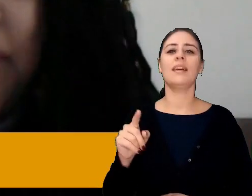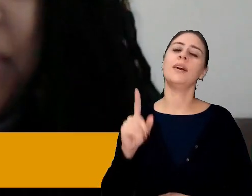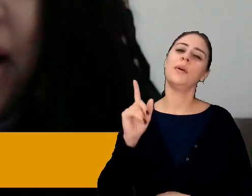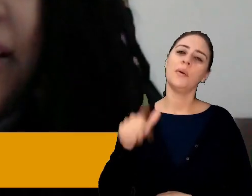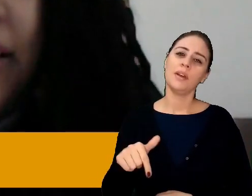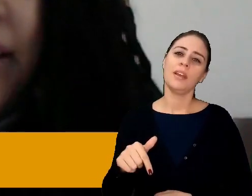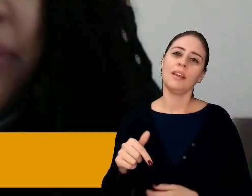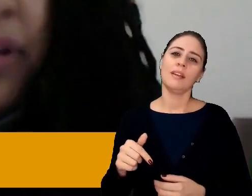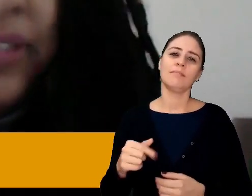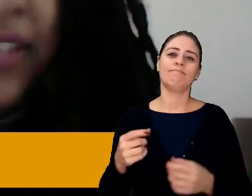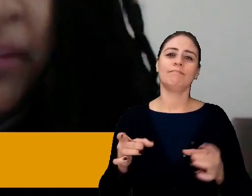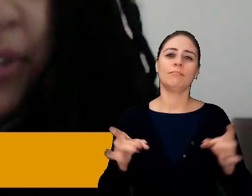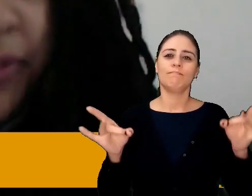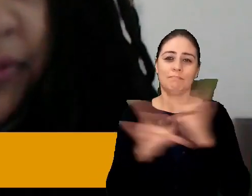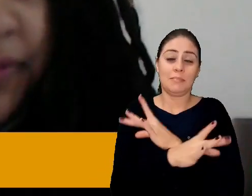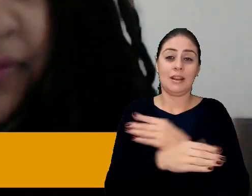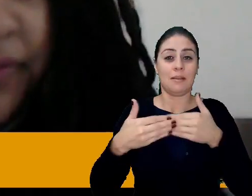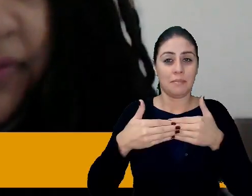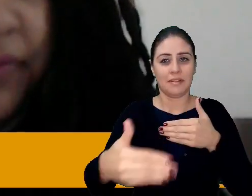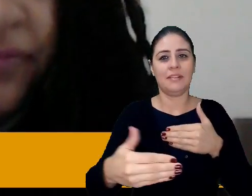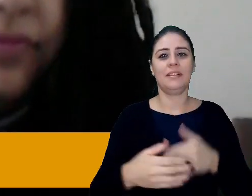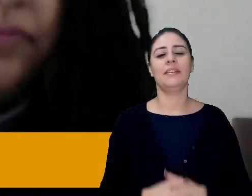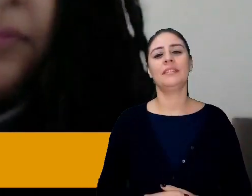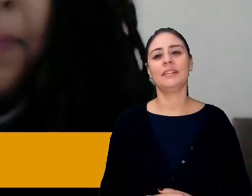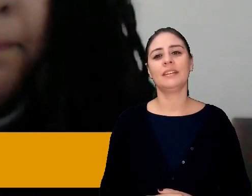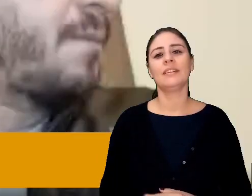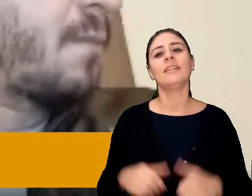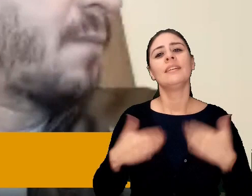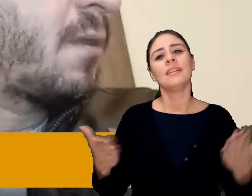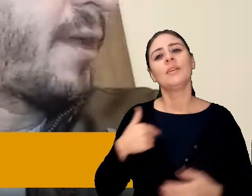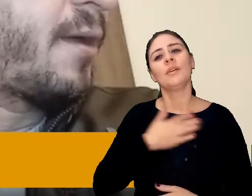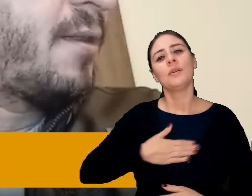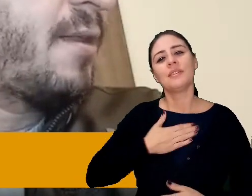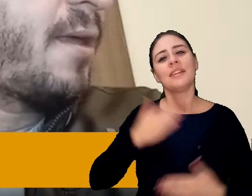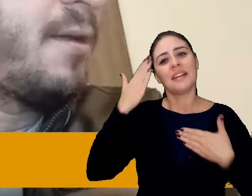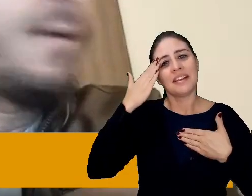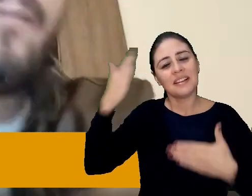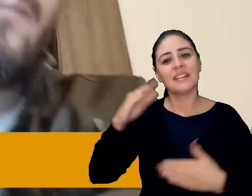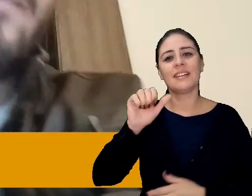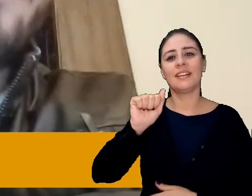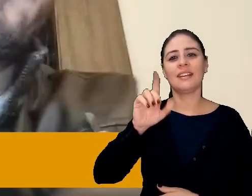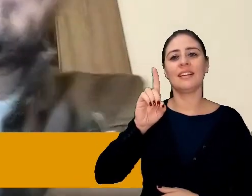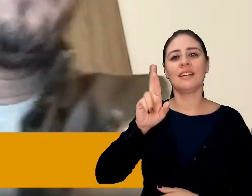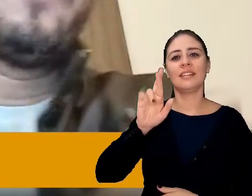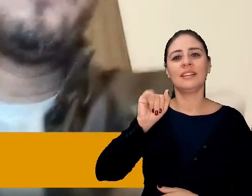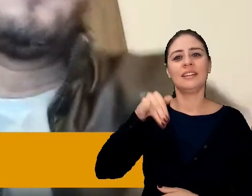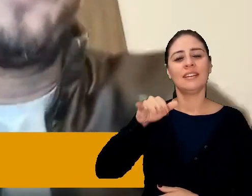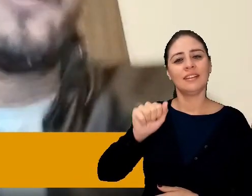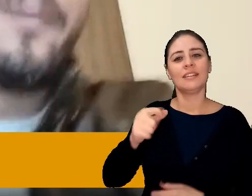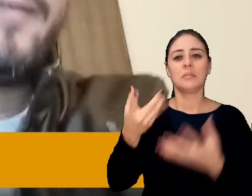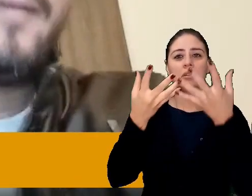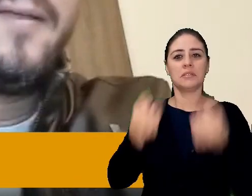gente encaminhar para o encerramento. Então, eu quero agradecer a Adriana, né, por nos